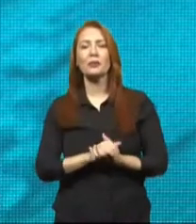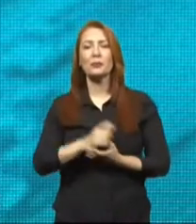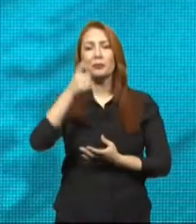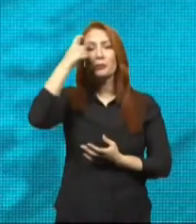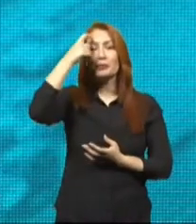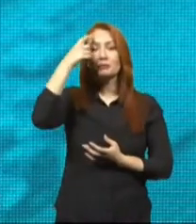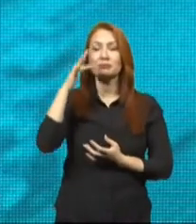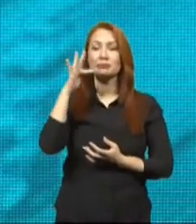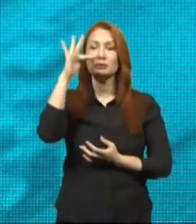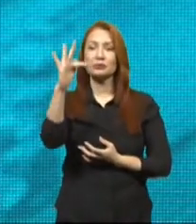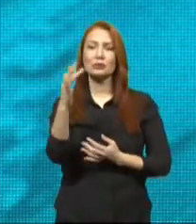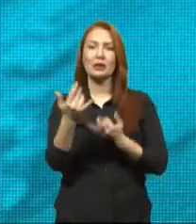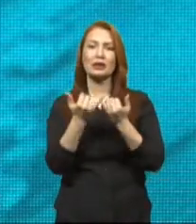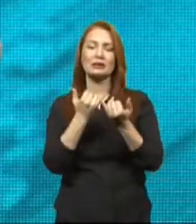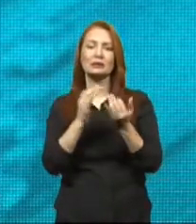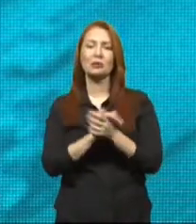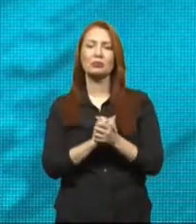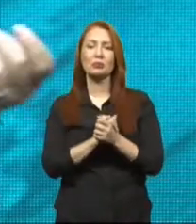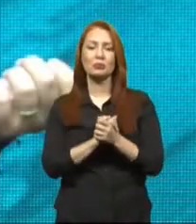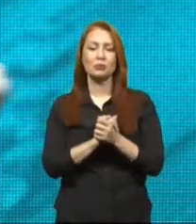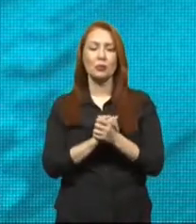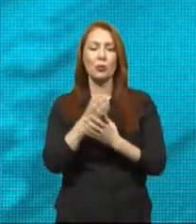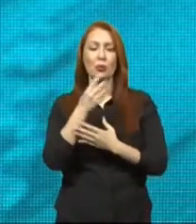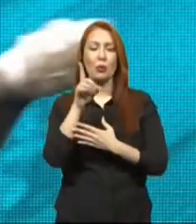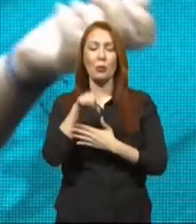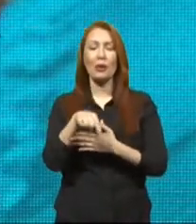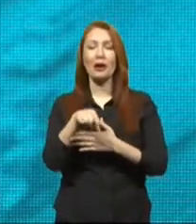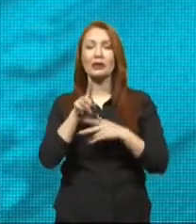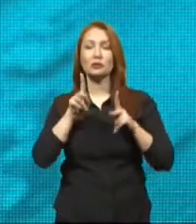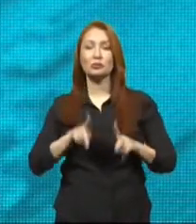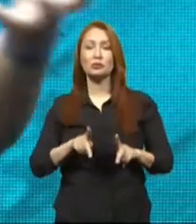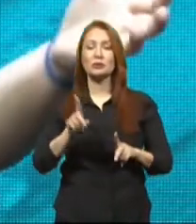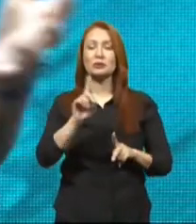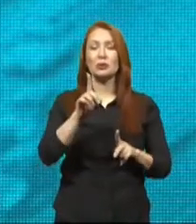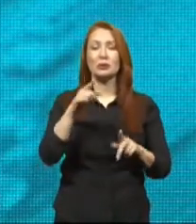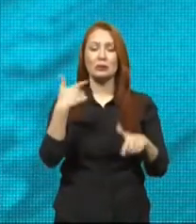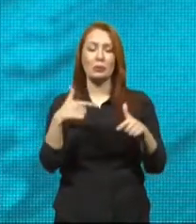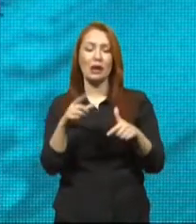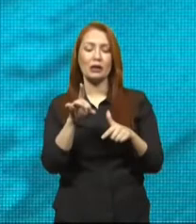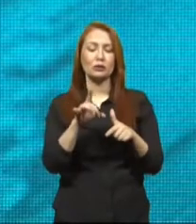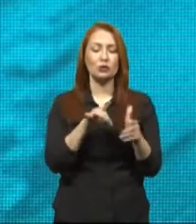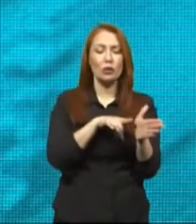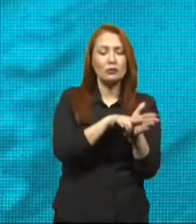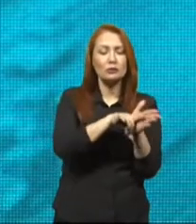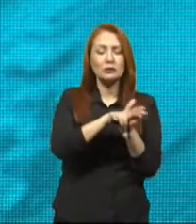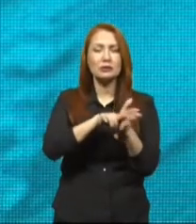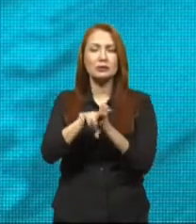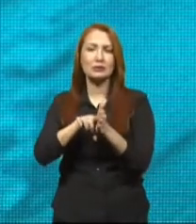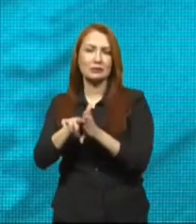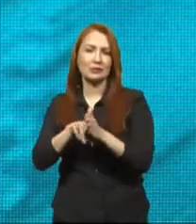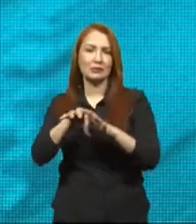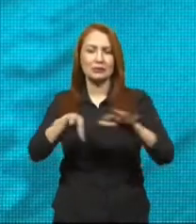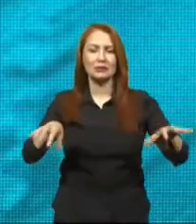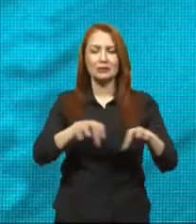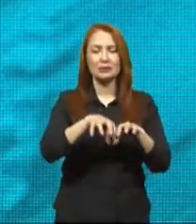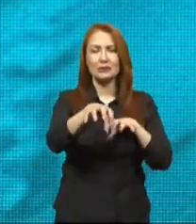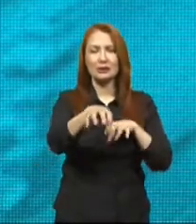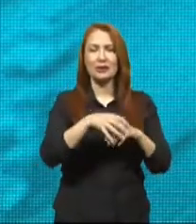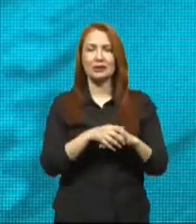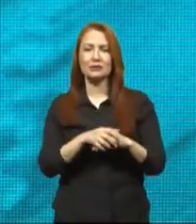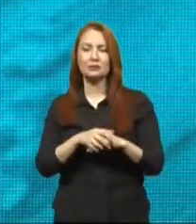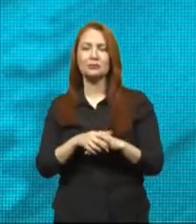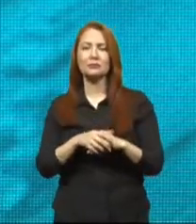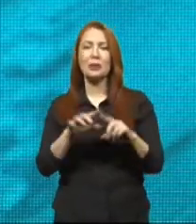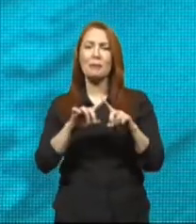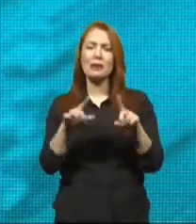Das pessoas também não trabalharem só ali, né, na triagem mesmo, que é a coisa mais comum que a gente tem no nosso imaginário em relação às